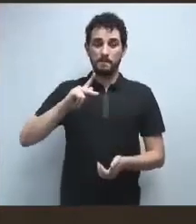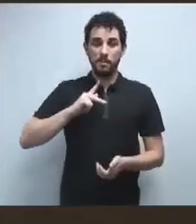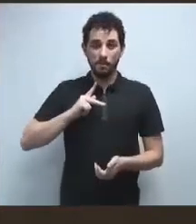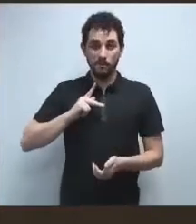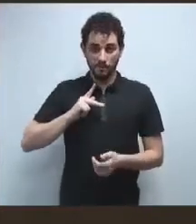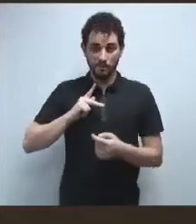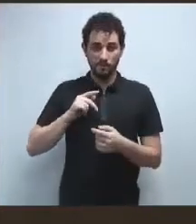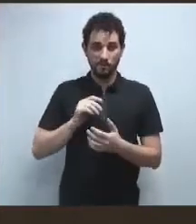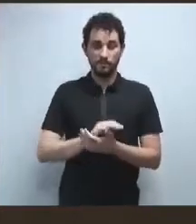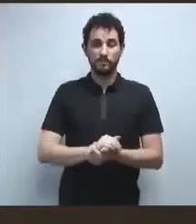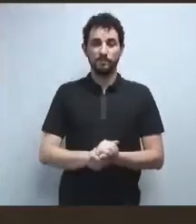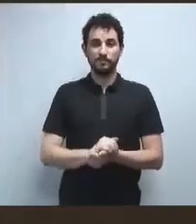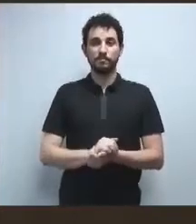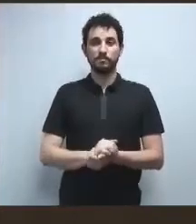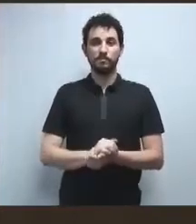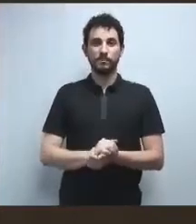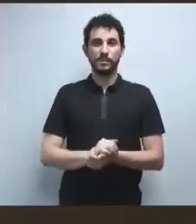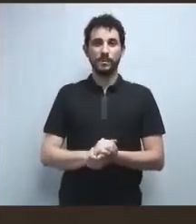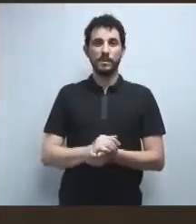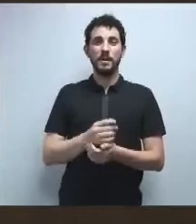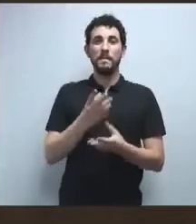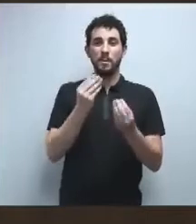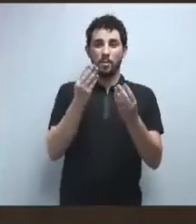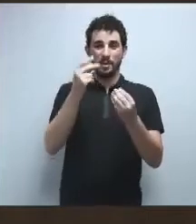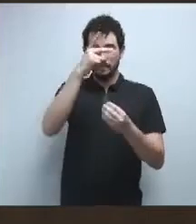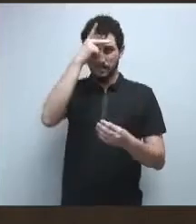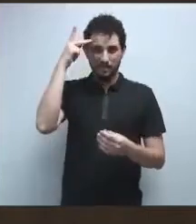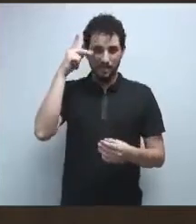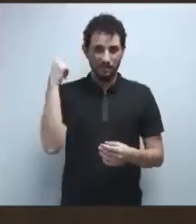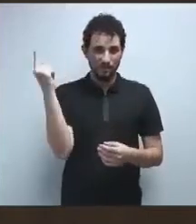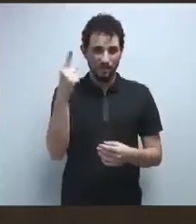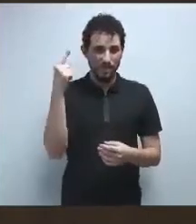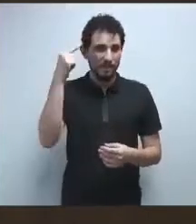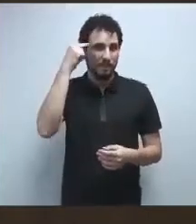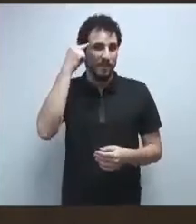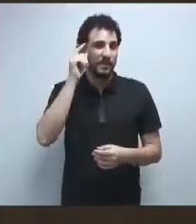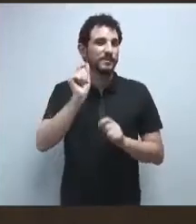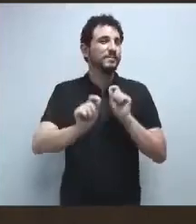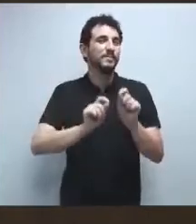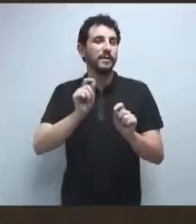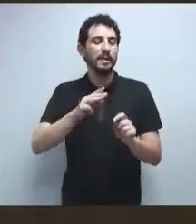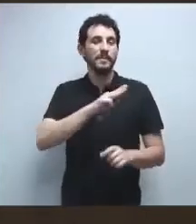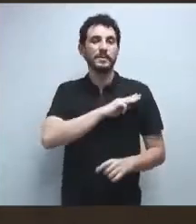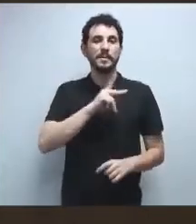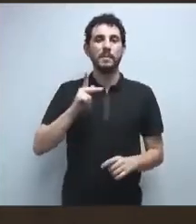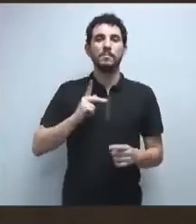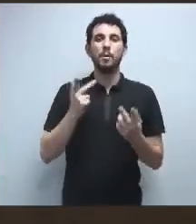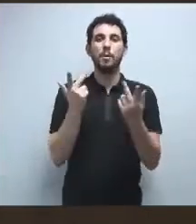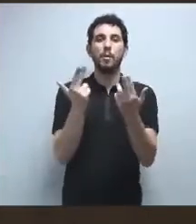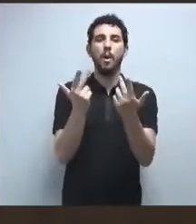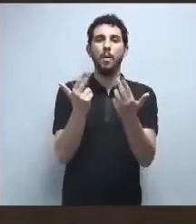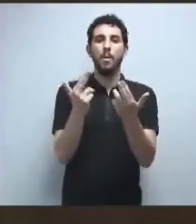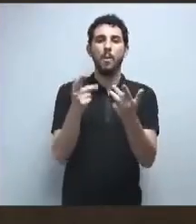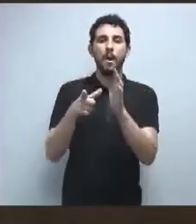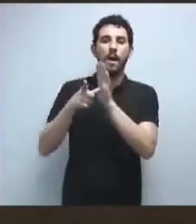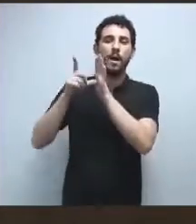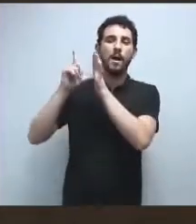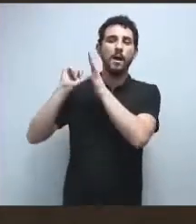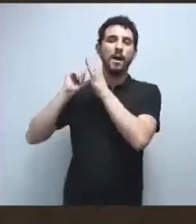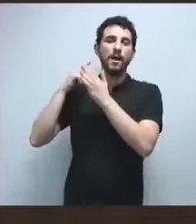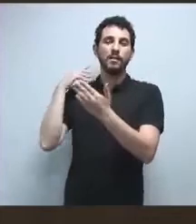sempre muita gente acha que chegou eo ministério público sempre foi como é hoje com